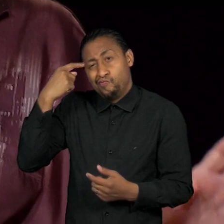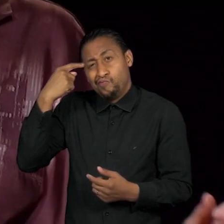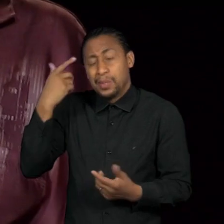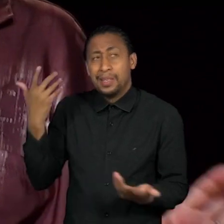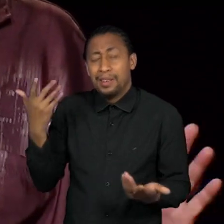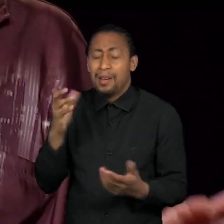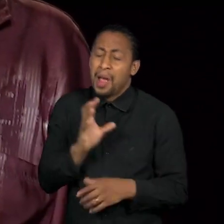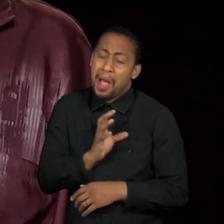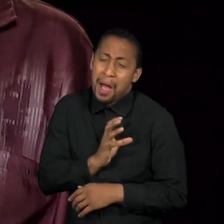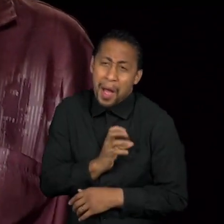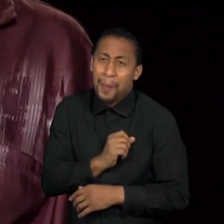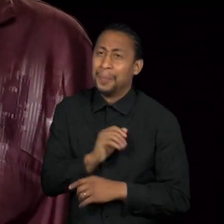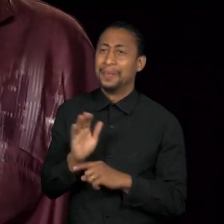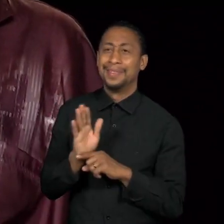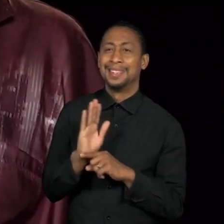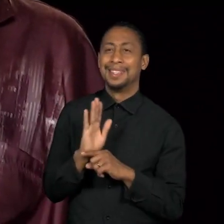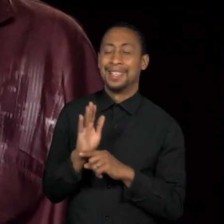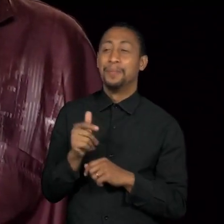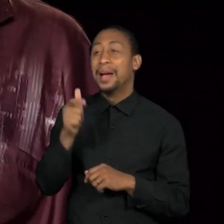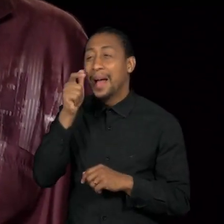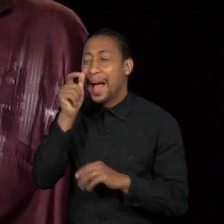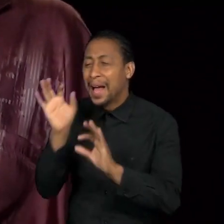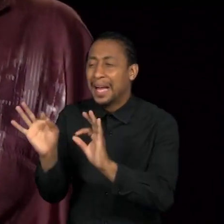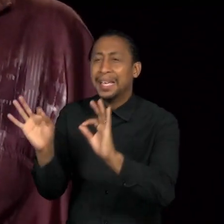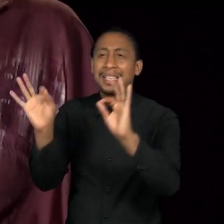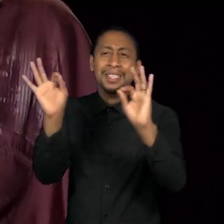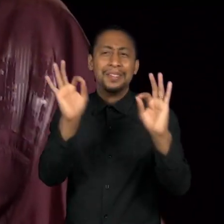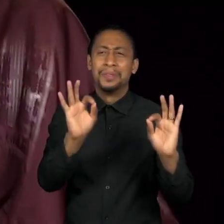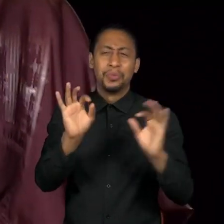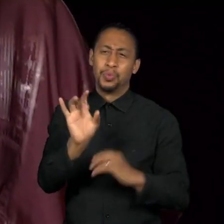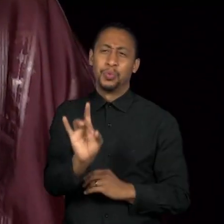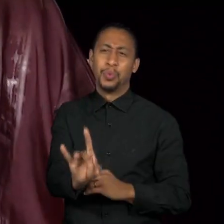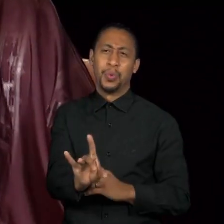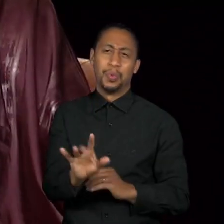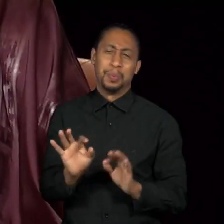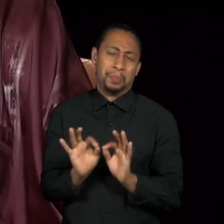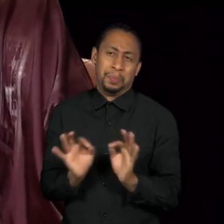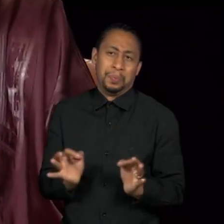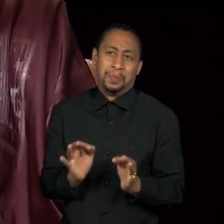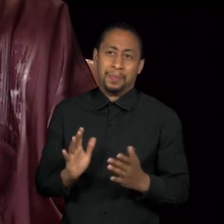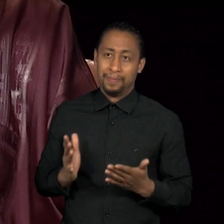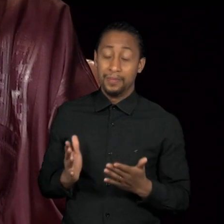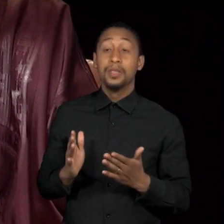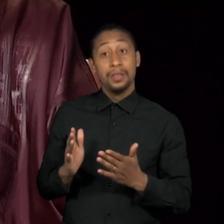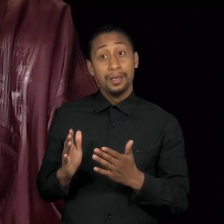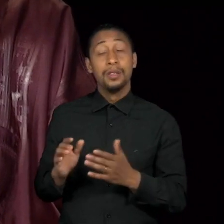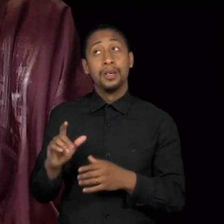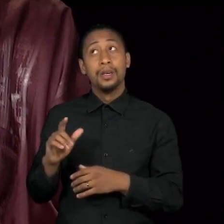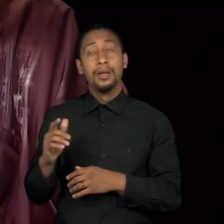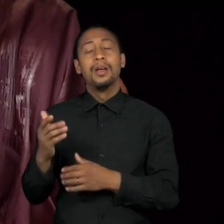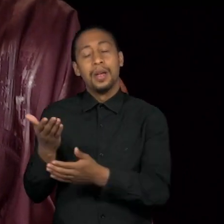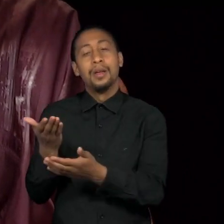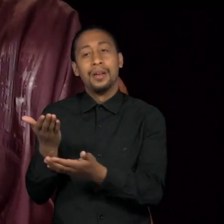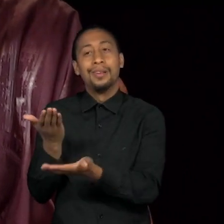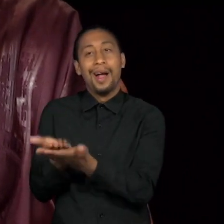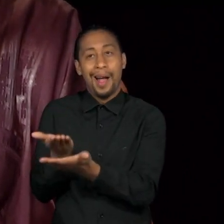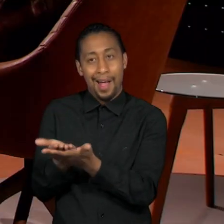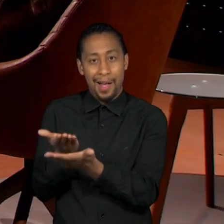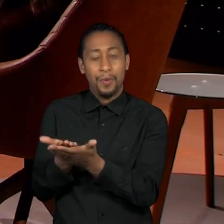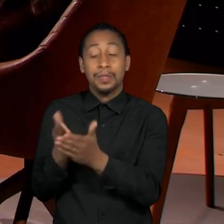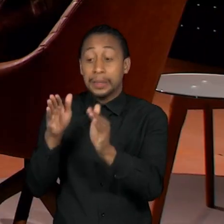só isso, assim. Por enquanto, não era mais que isso. E na Equipe tinha aulas